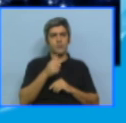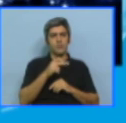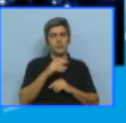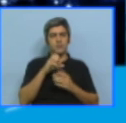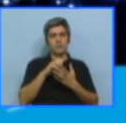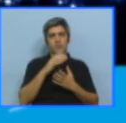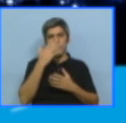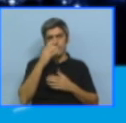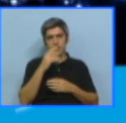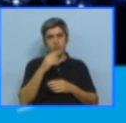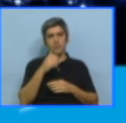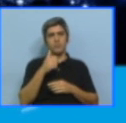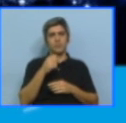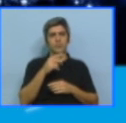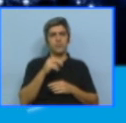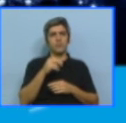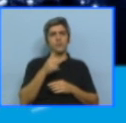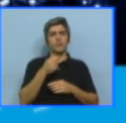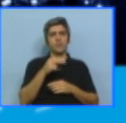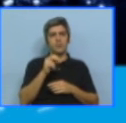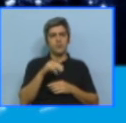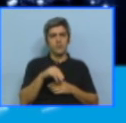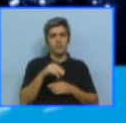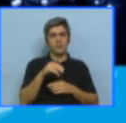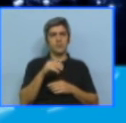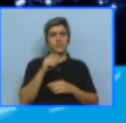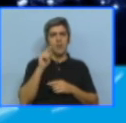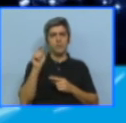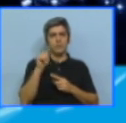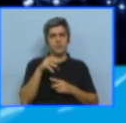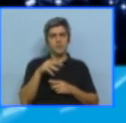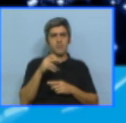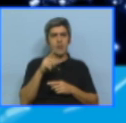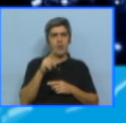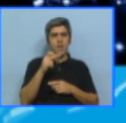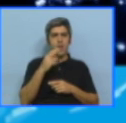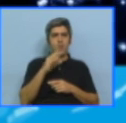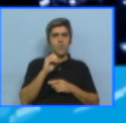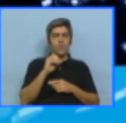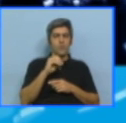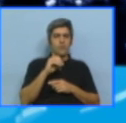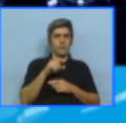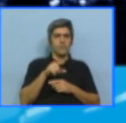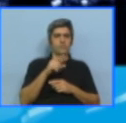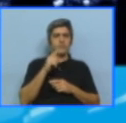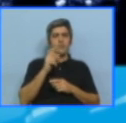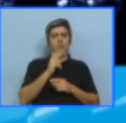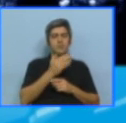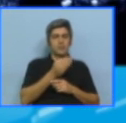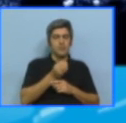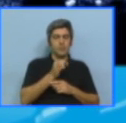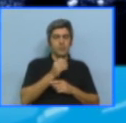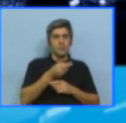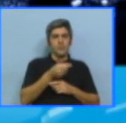Benin, Malawi, Zâmbia, etc. Portanto, tivemos durante a década de 70, 80,